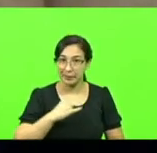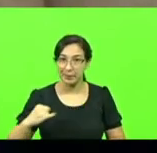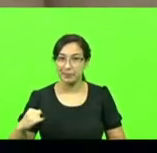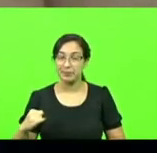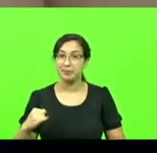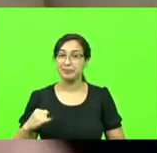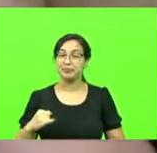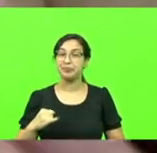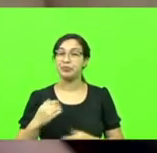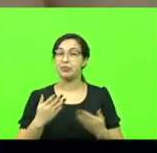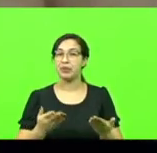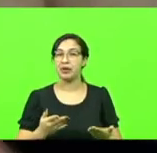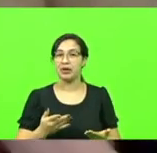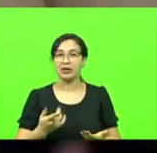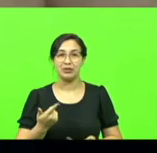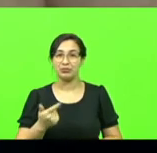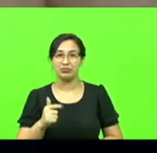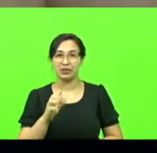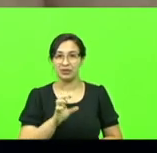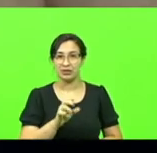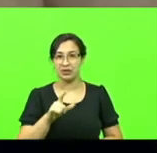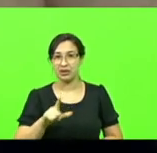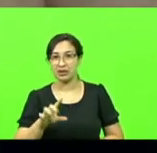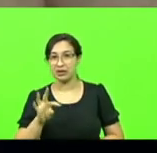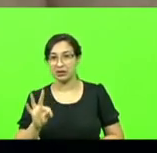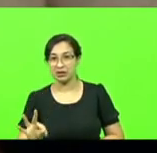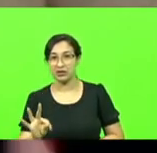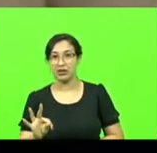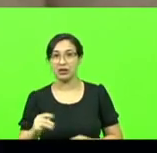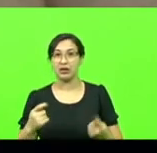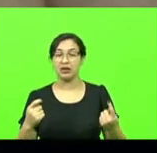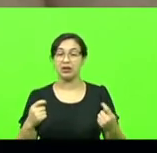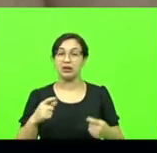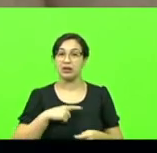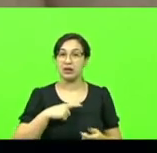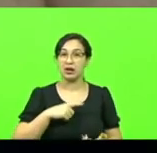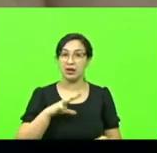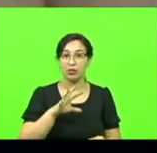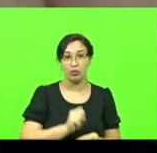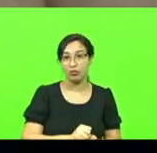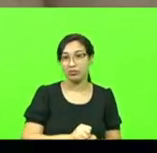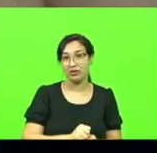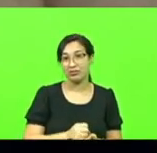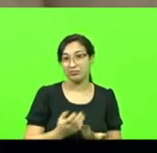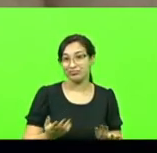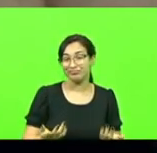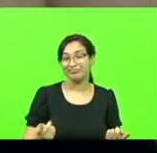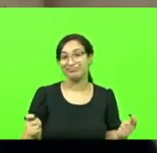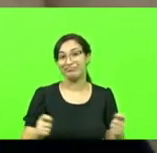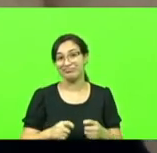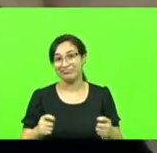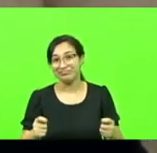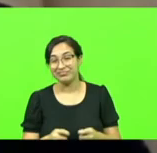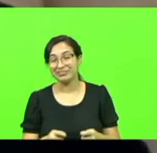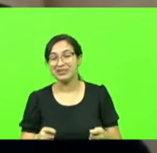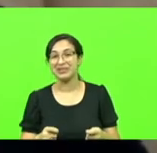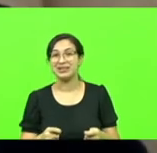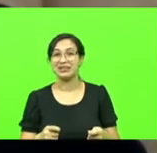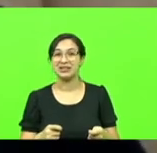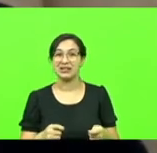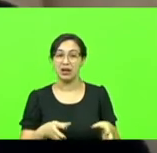não trabalha com CLT, hoje a gente trabalha com prestação de serviço, foi o único jeito que a gente achou de conseguir ainda manter uma